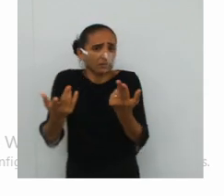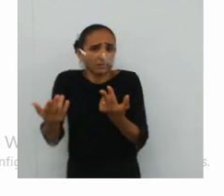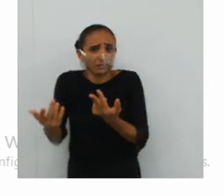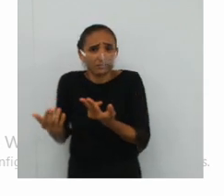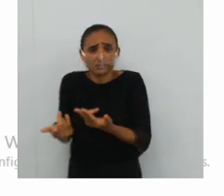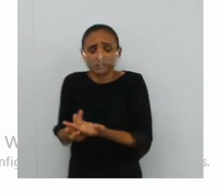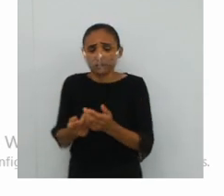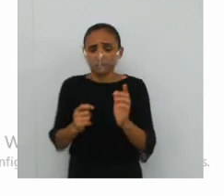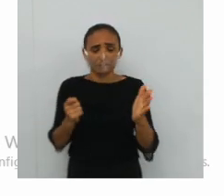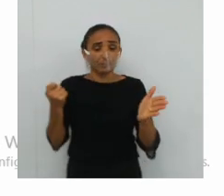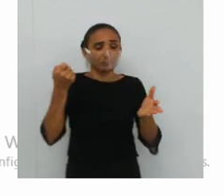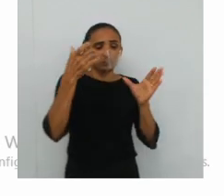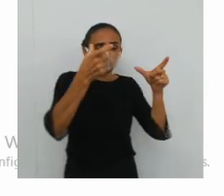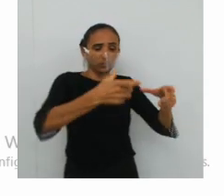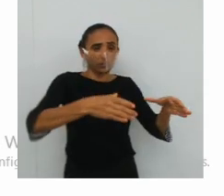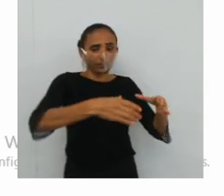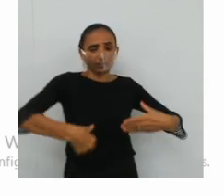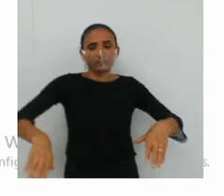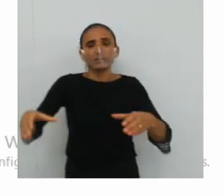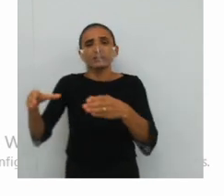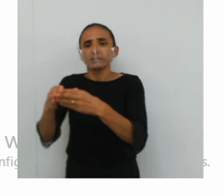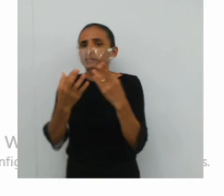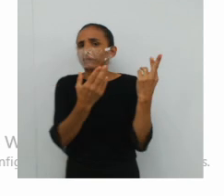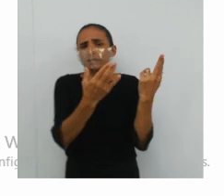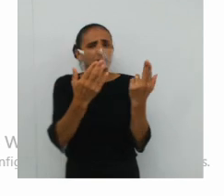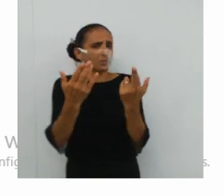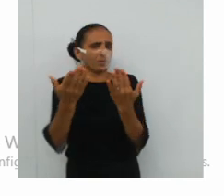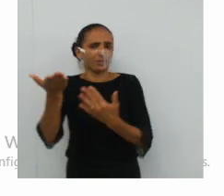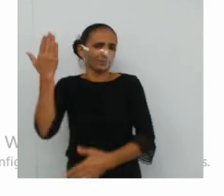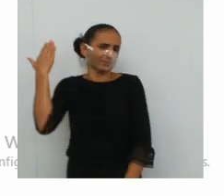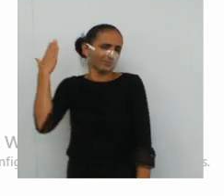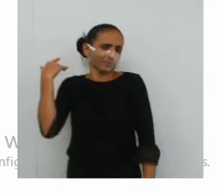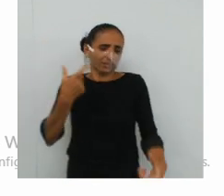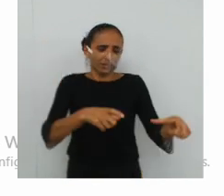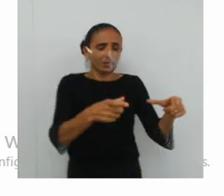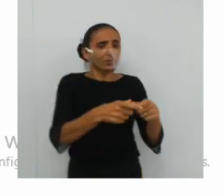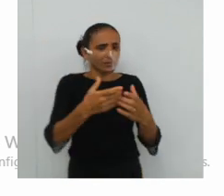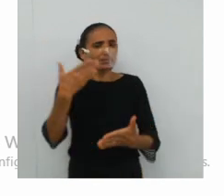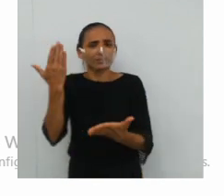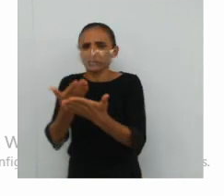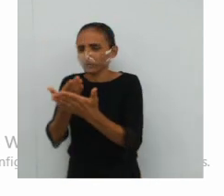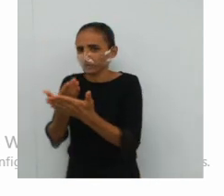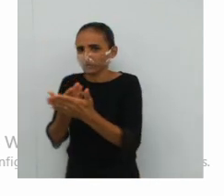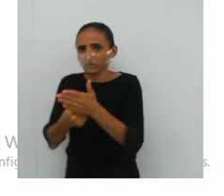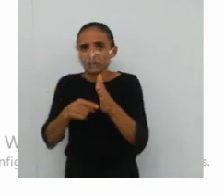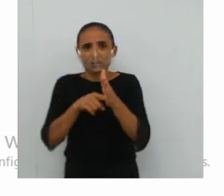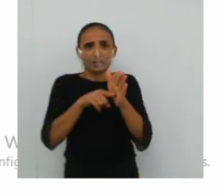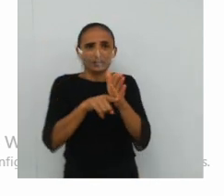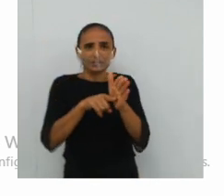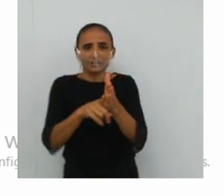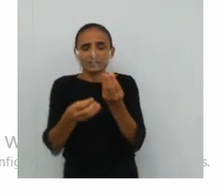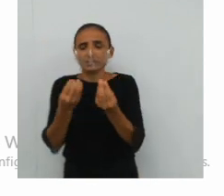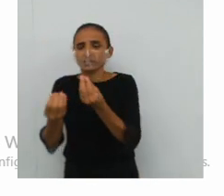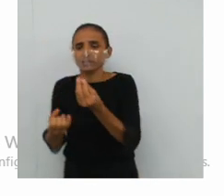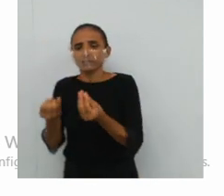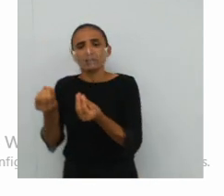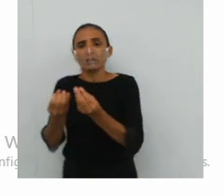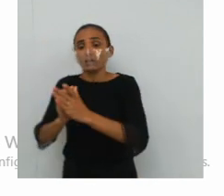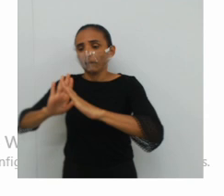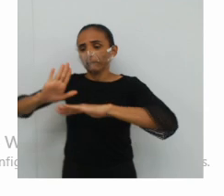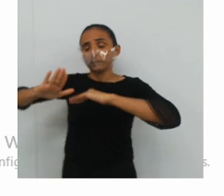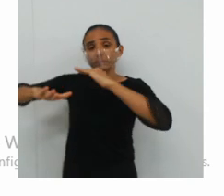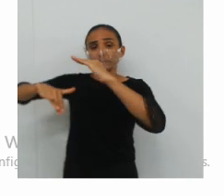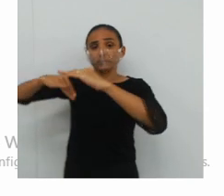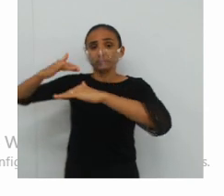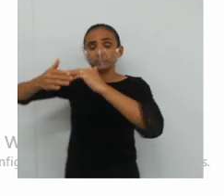pecuária intensiva e extensiva, da mesma forma da agricultura. Então, nós temos a intensiva, que é a alta